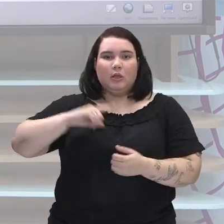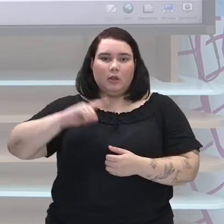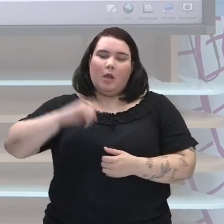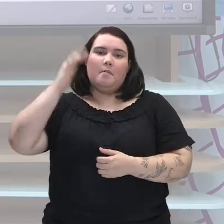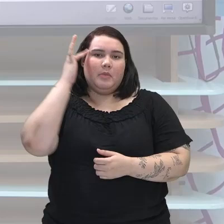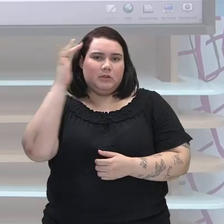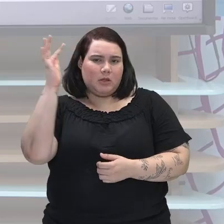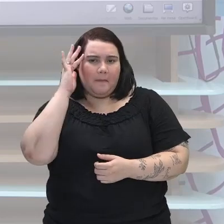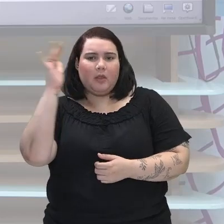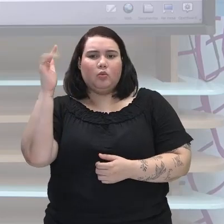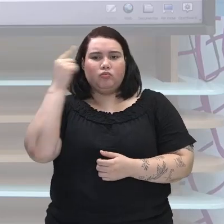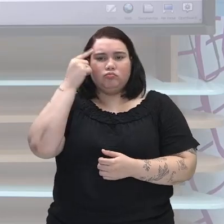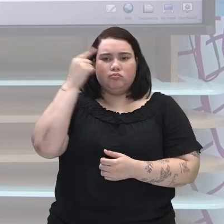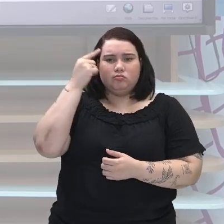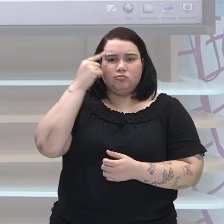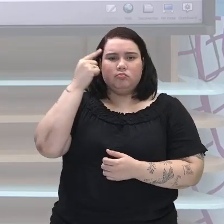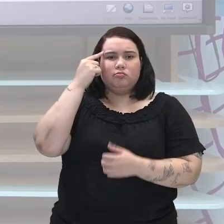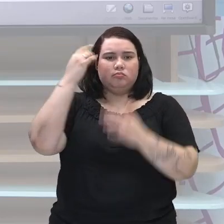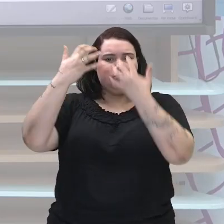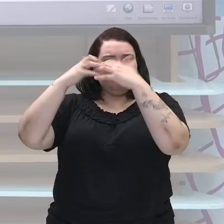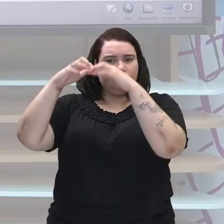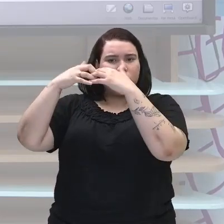Nós pensamos, nós